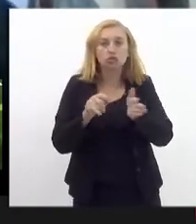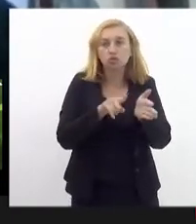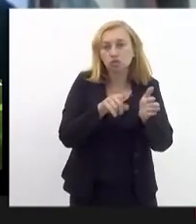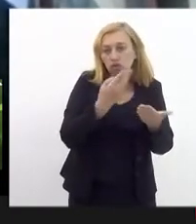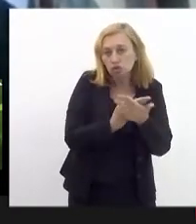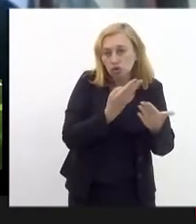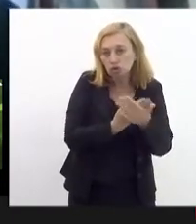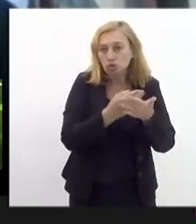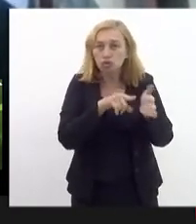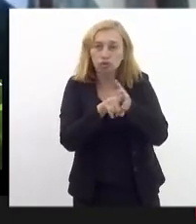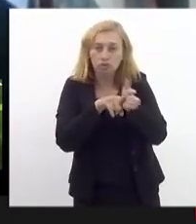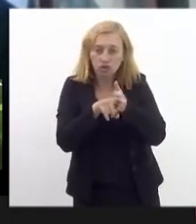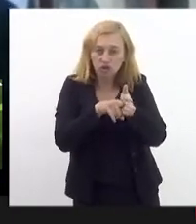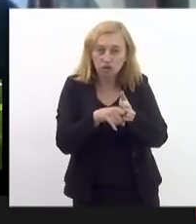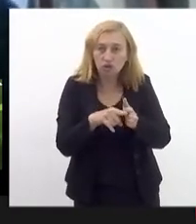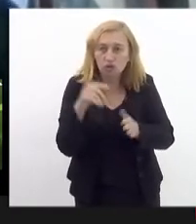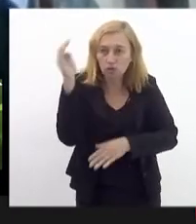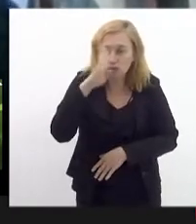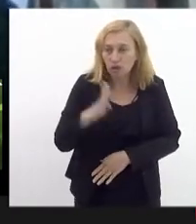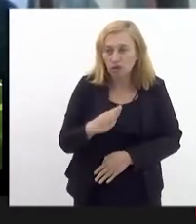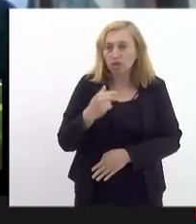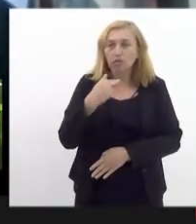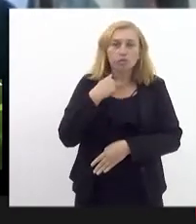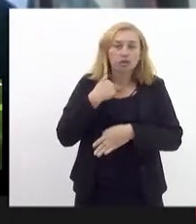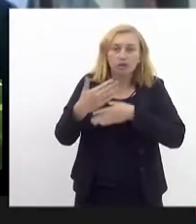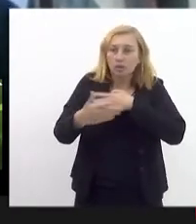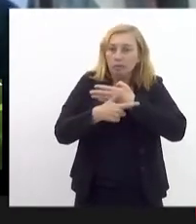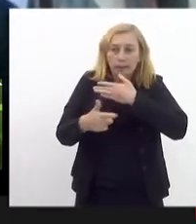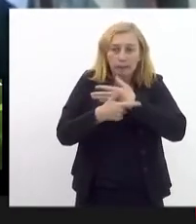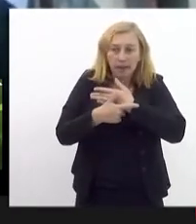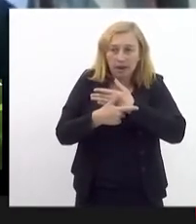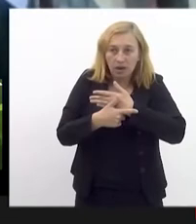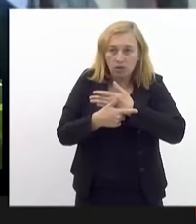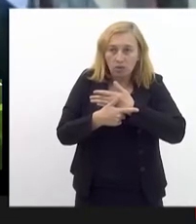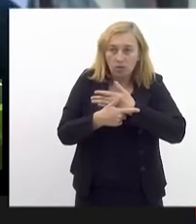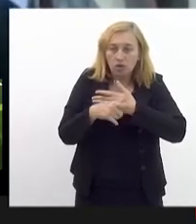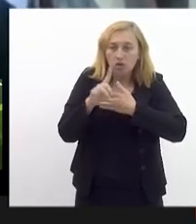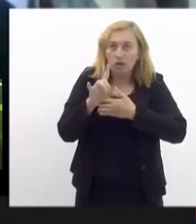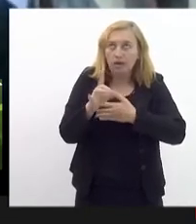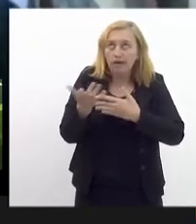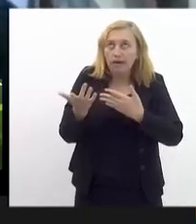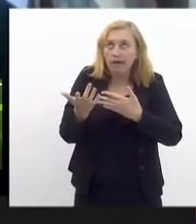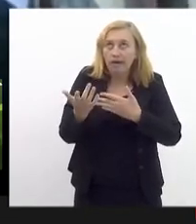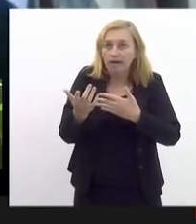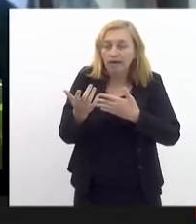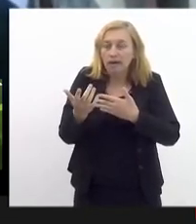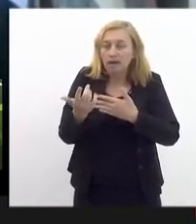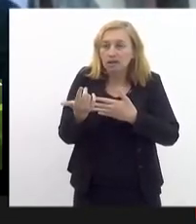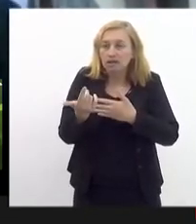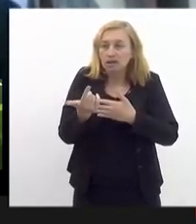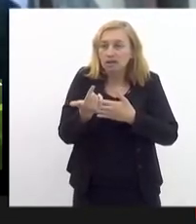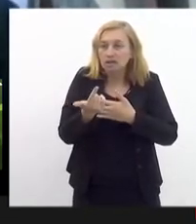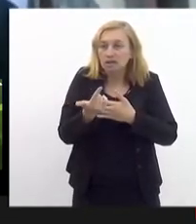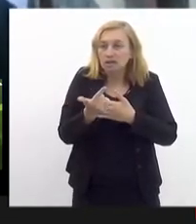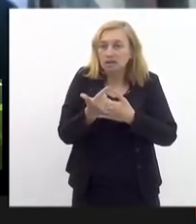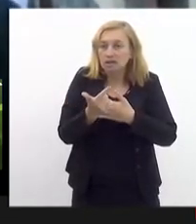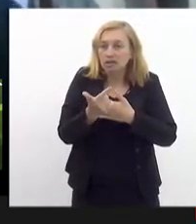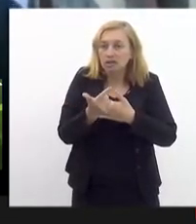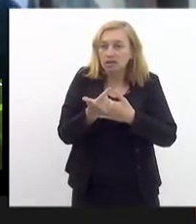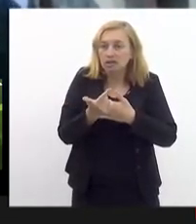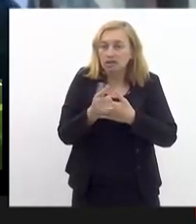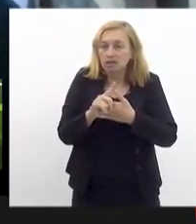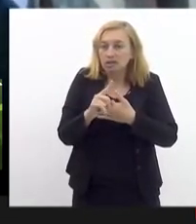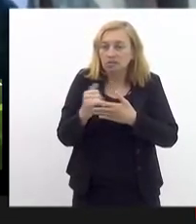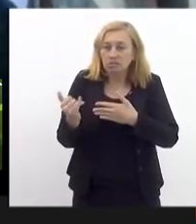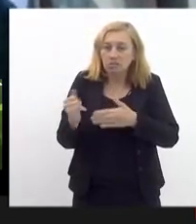do Brasil. Não podiam ter um papel secundário, não poderiam ter um papel que não fosse determinante.